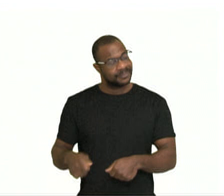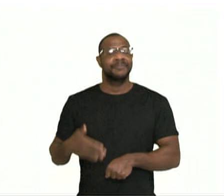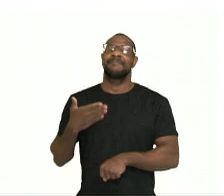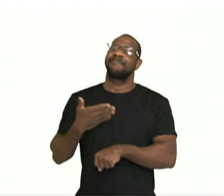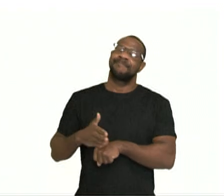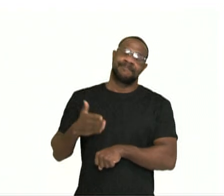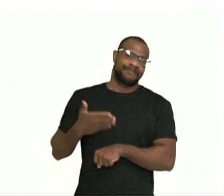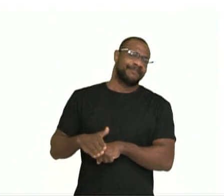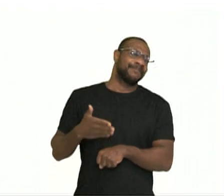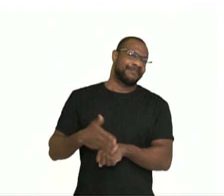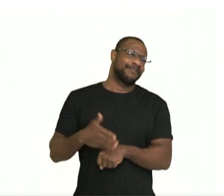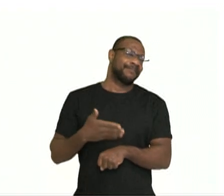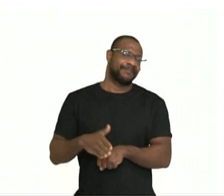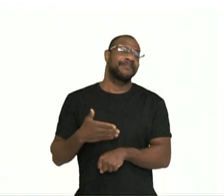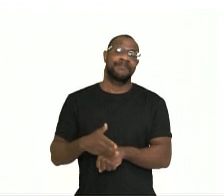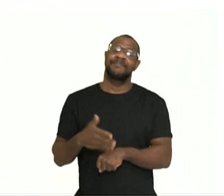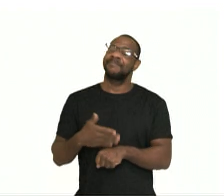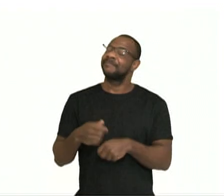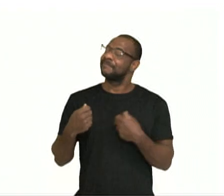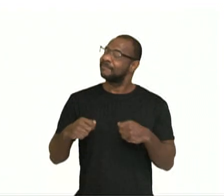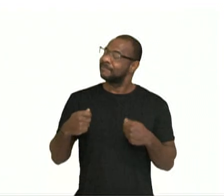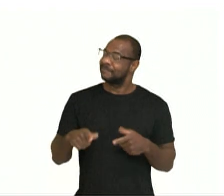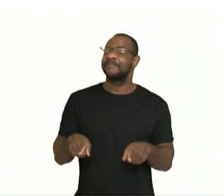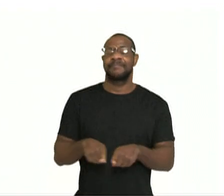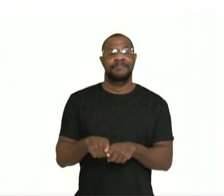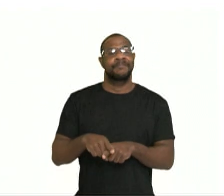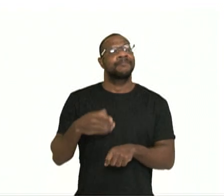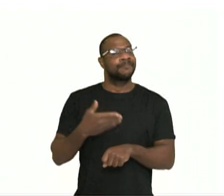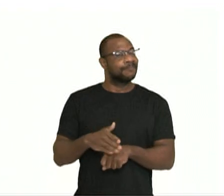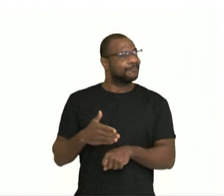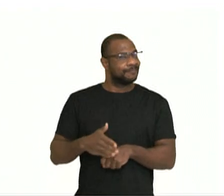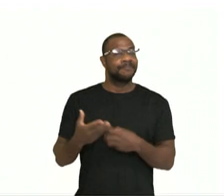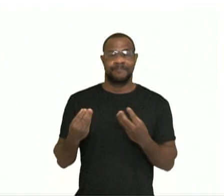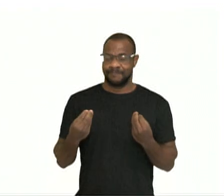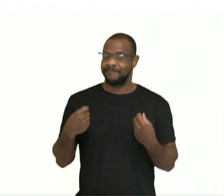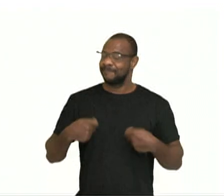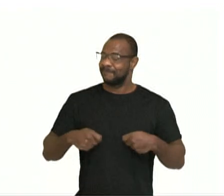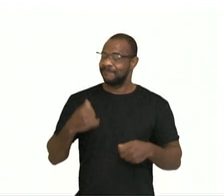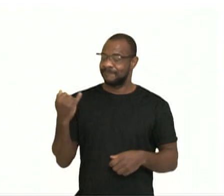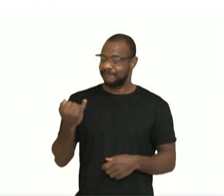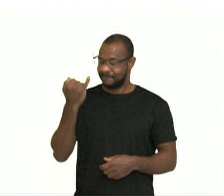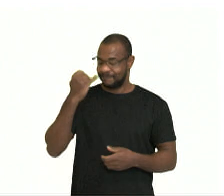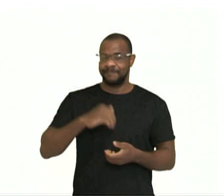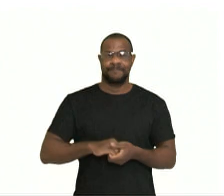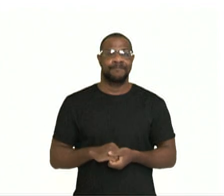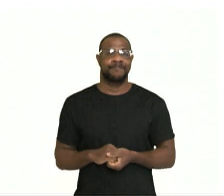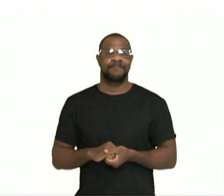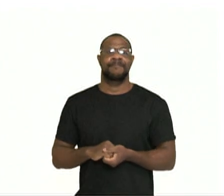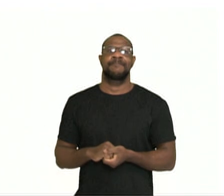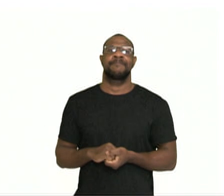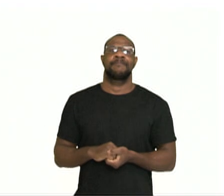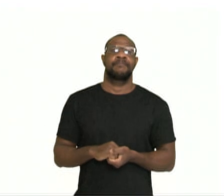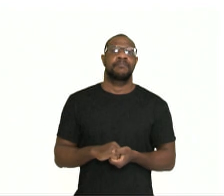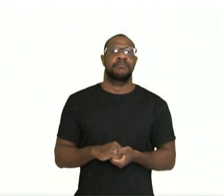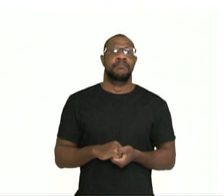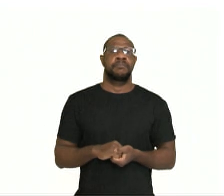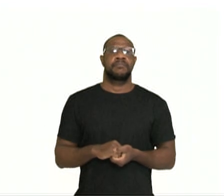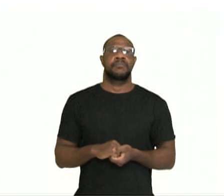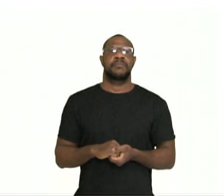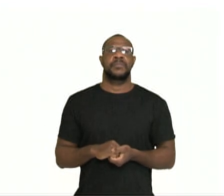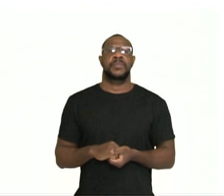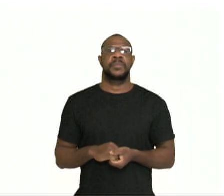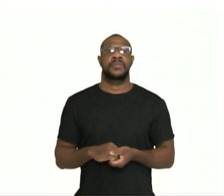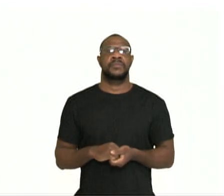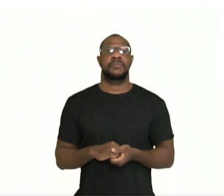muito treino, muita disciplina, né? Para ensaiar, para treinar e conseguir fazer um bom espetáculo.